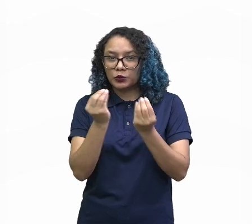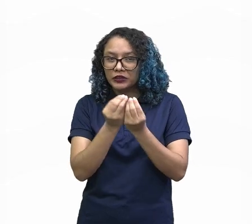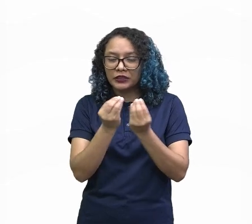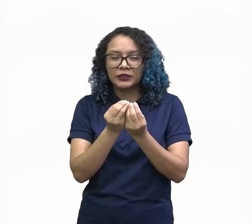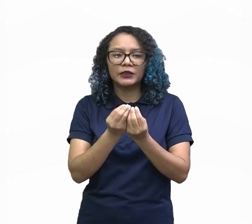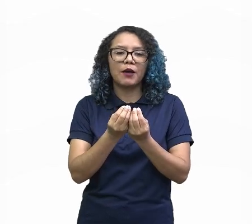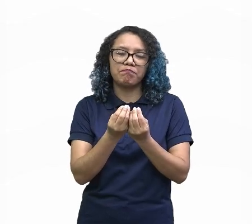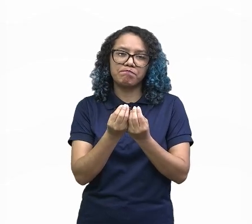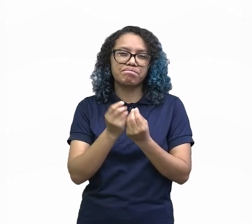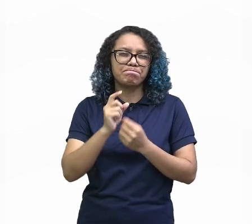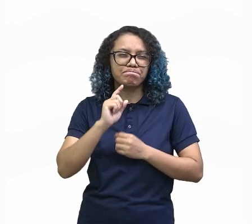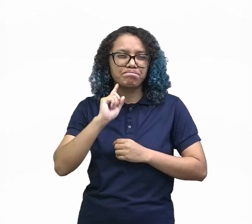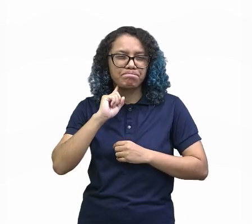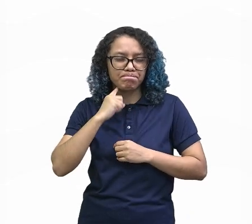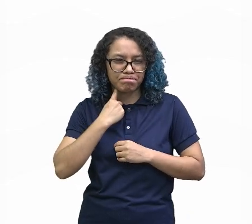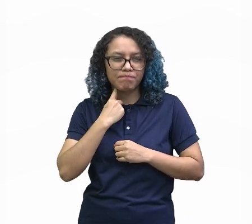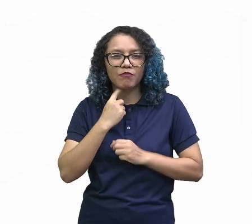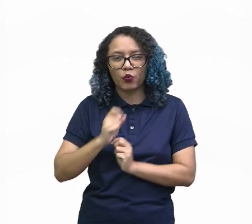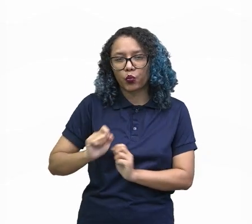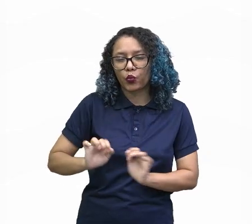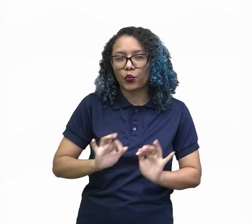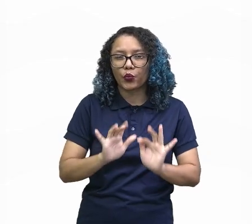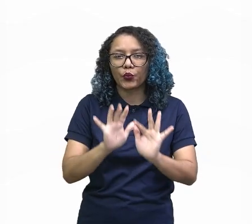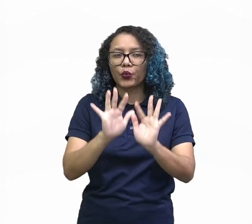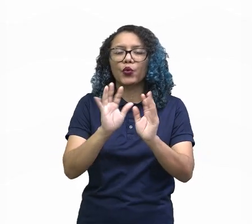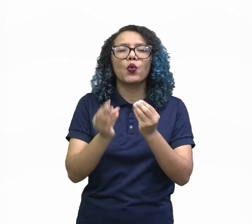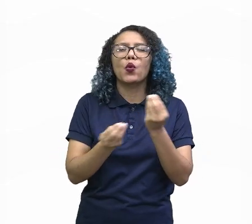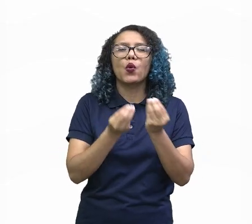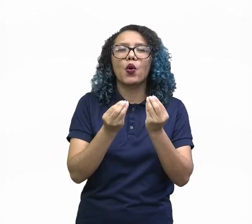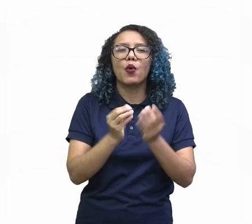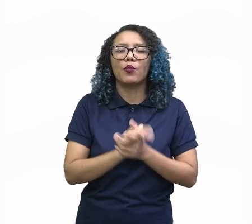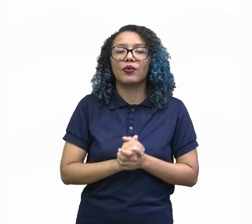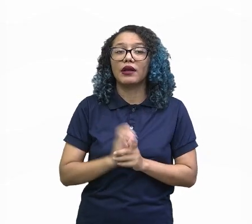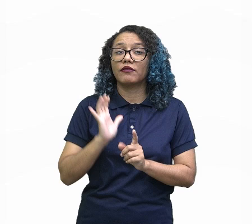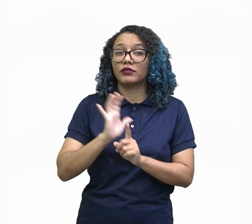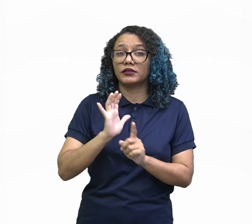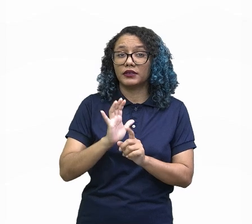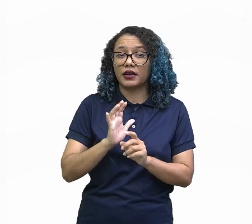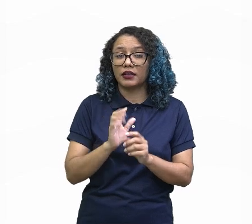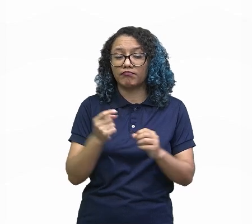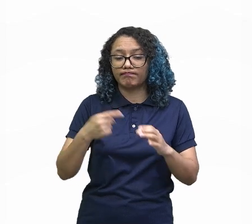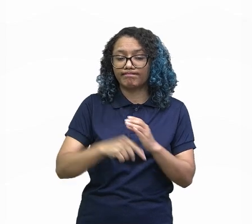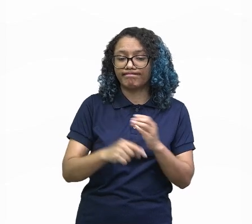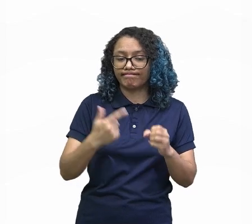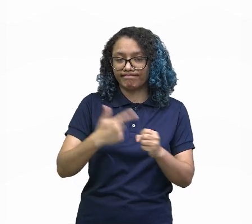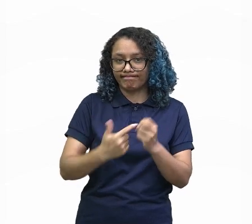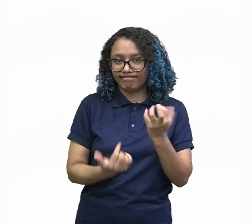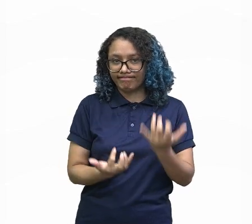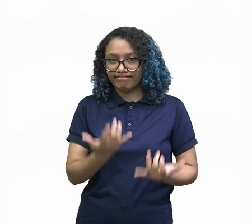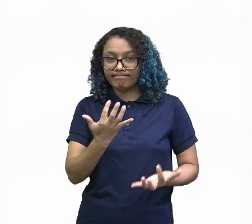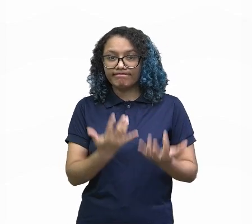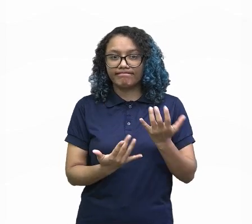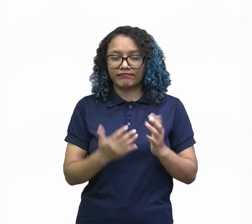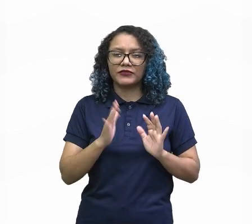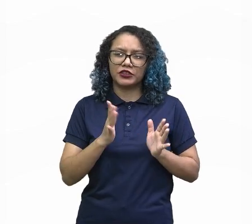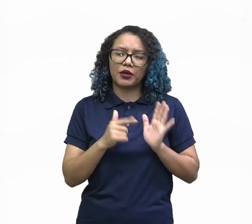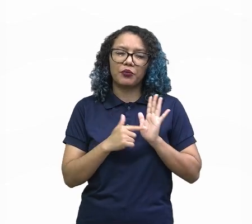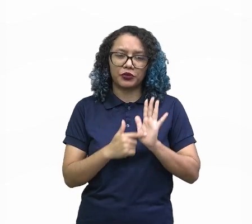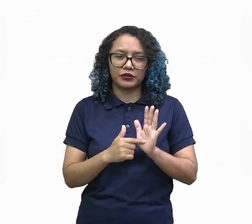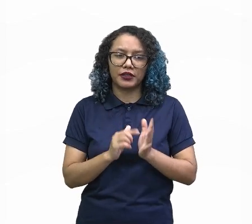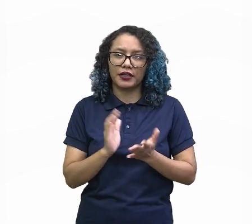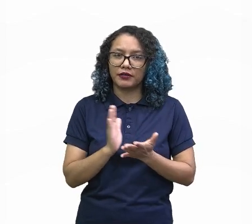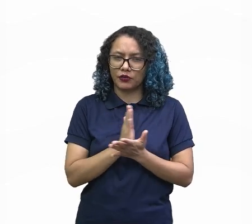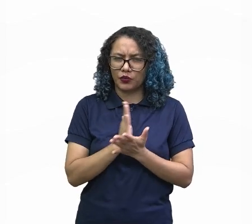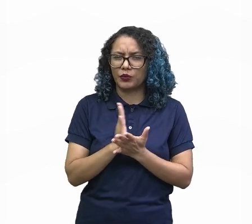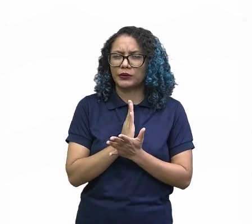são lançados no ar atmosférico a partir de atividades como a da queima de combustíveis fósseis, que a gente já visualizou ali